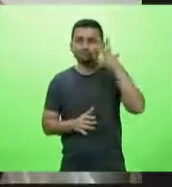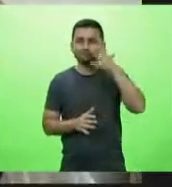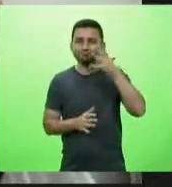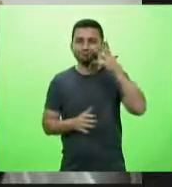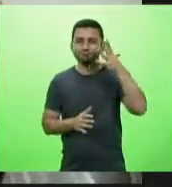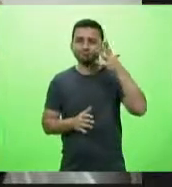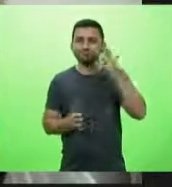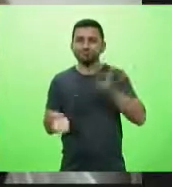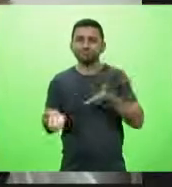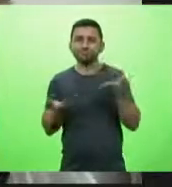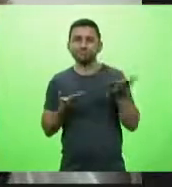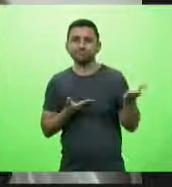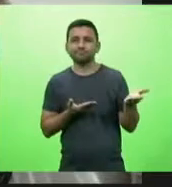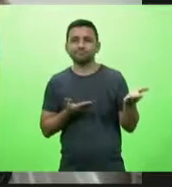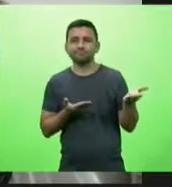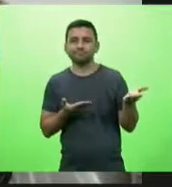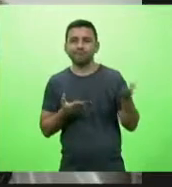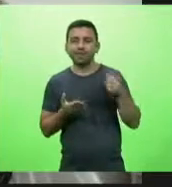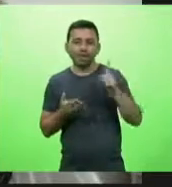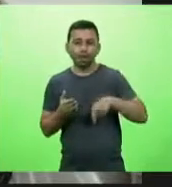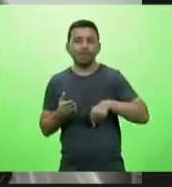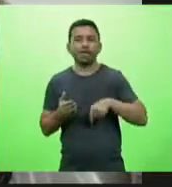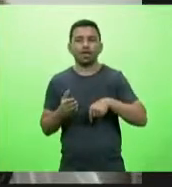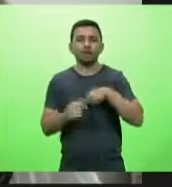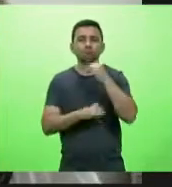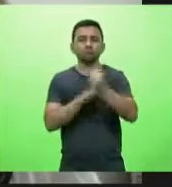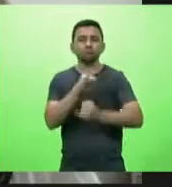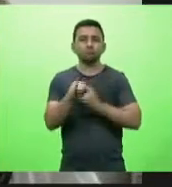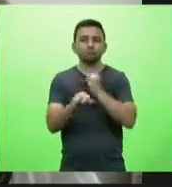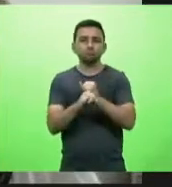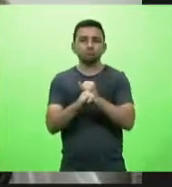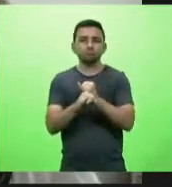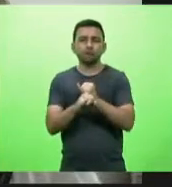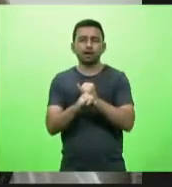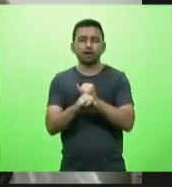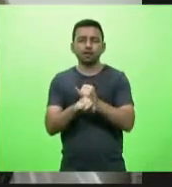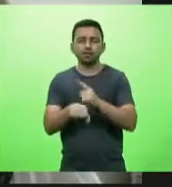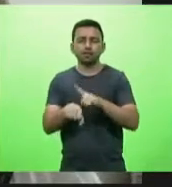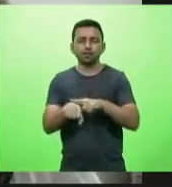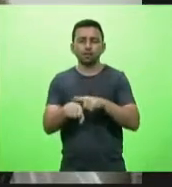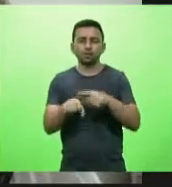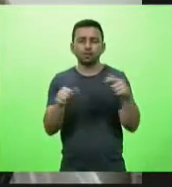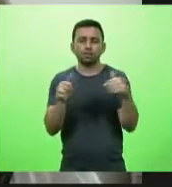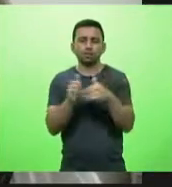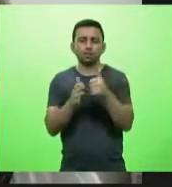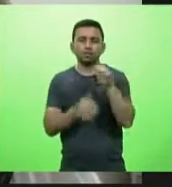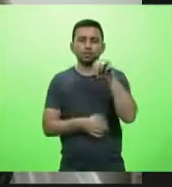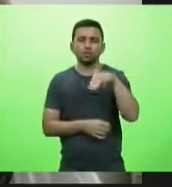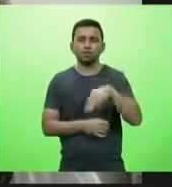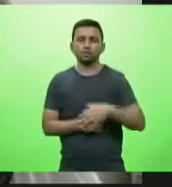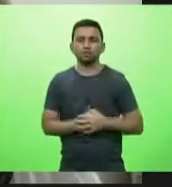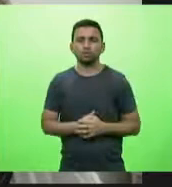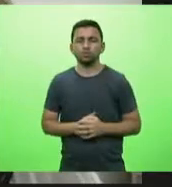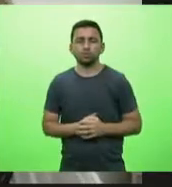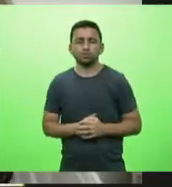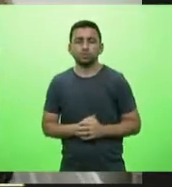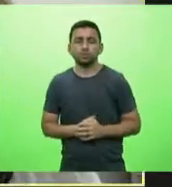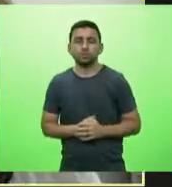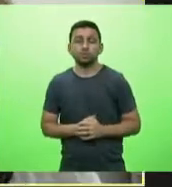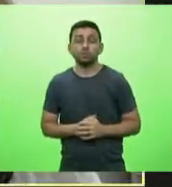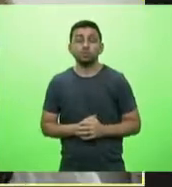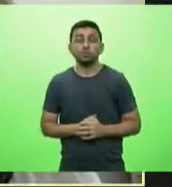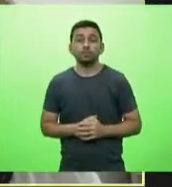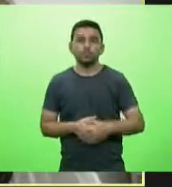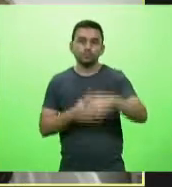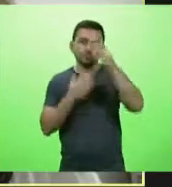em sessão online e com a palavra por até 10 minutos, deputada Luciane Carminati.